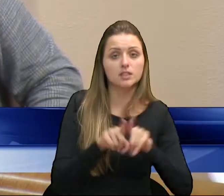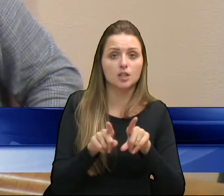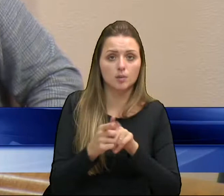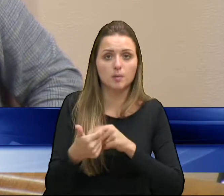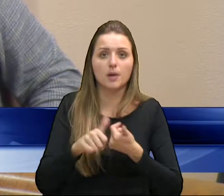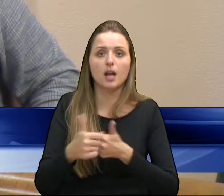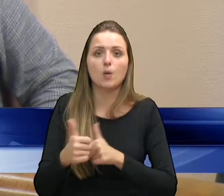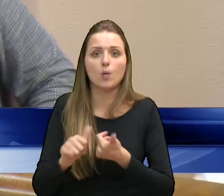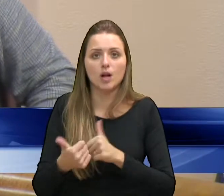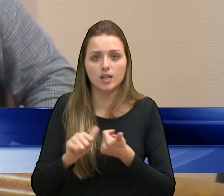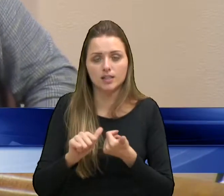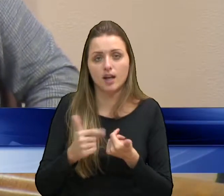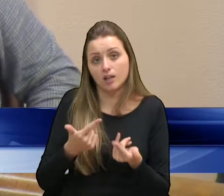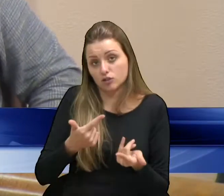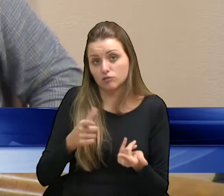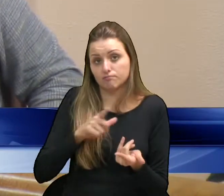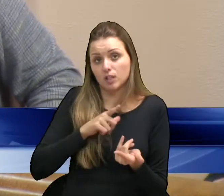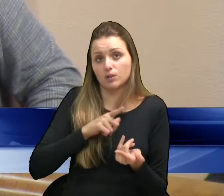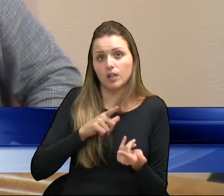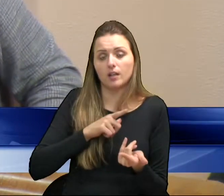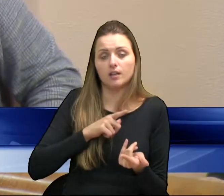qualificação, a gente não entende